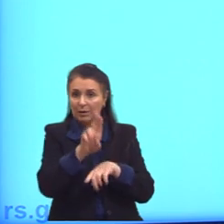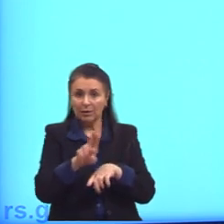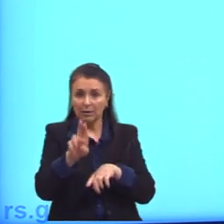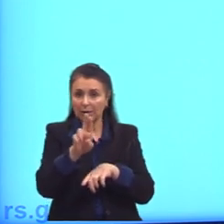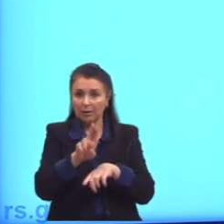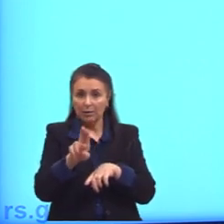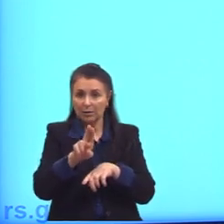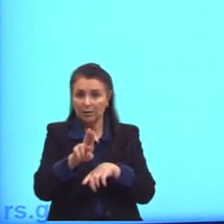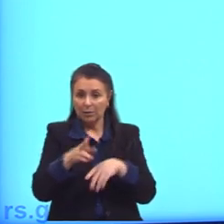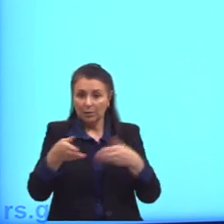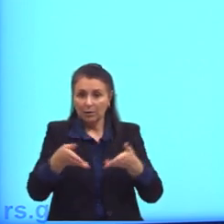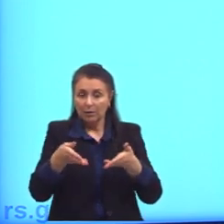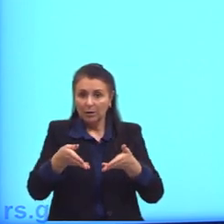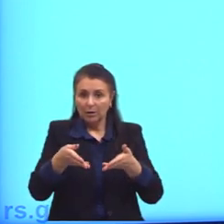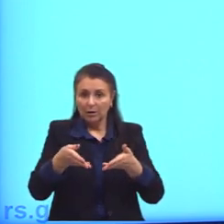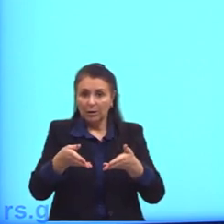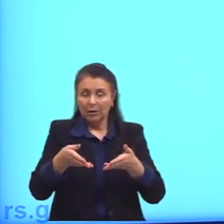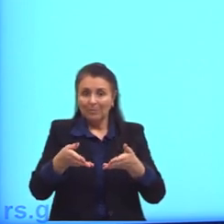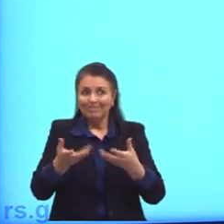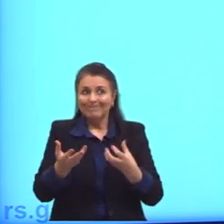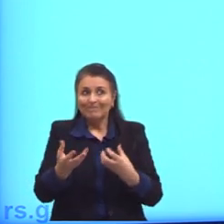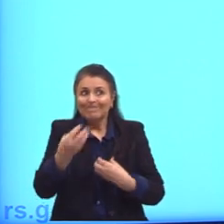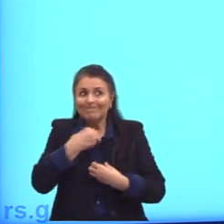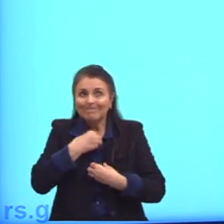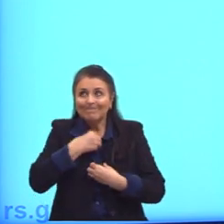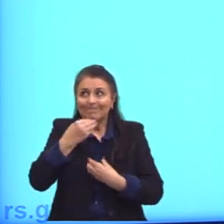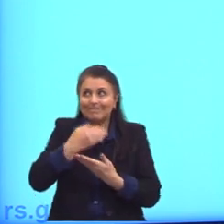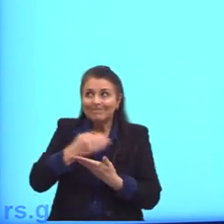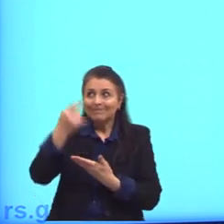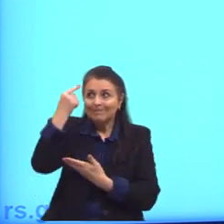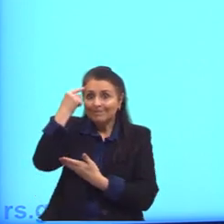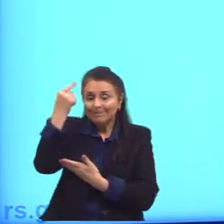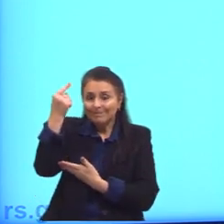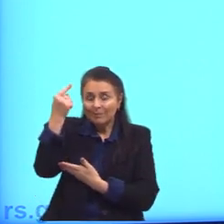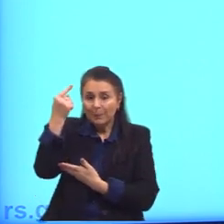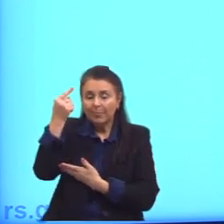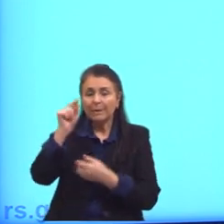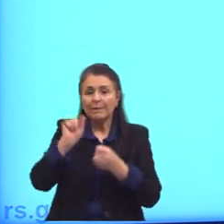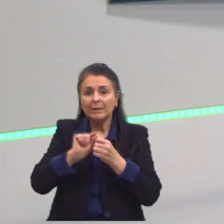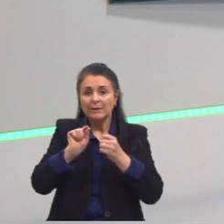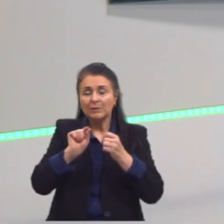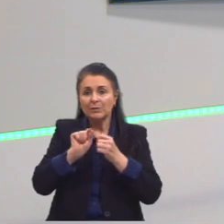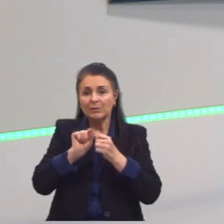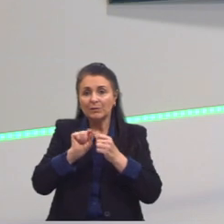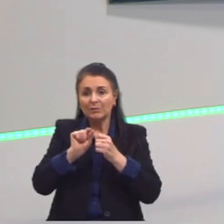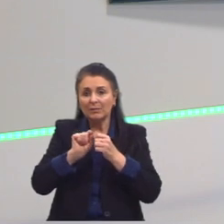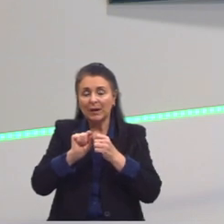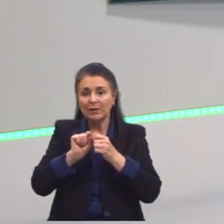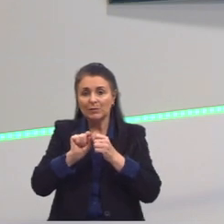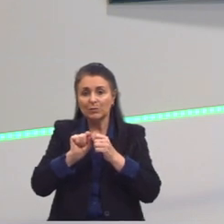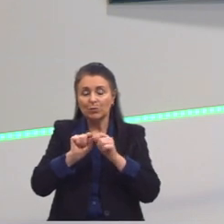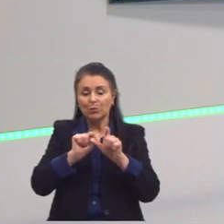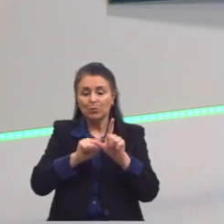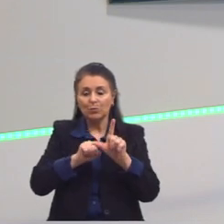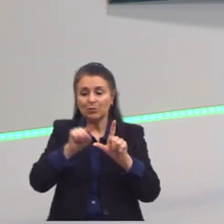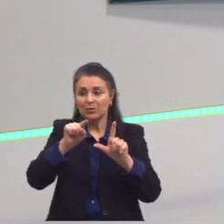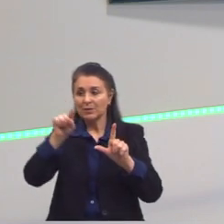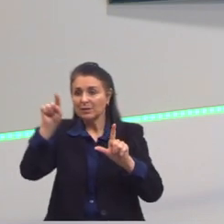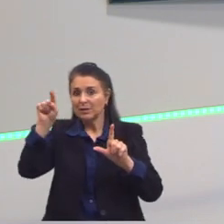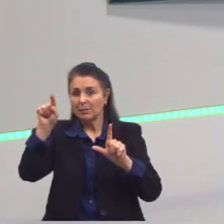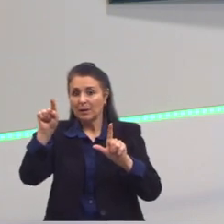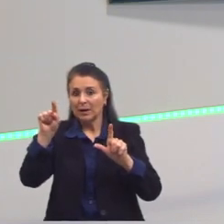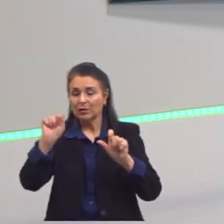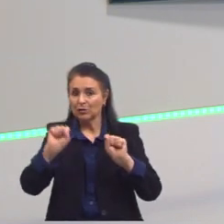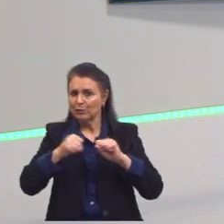é isso claro que isso não é tão intuitivamente néné da gente pensar quando a gente vai fazer o diagrama de forças aqui